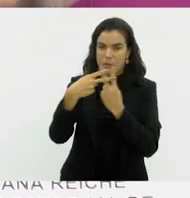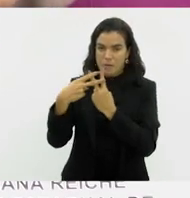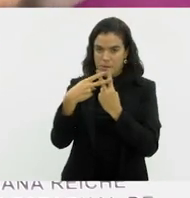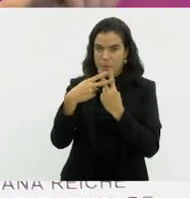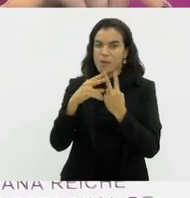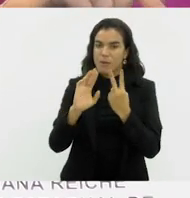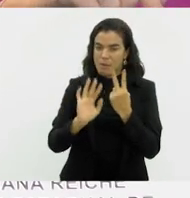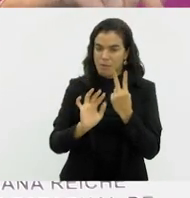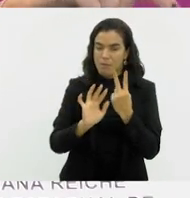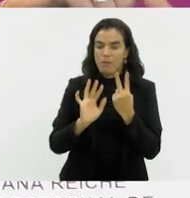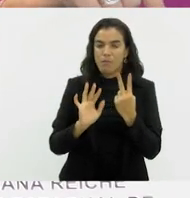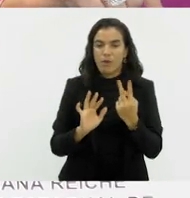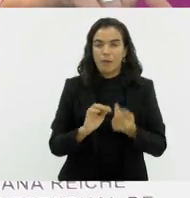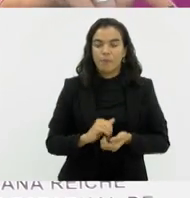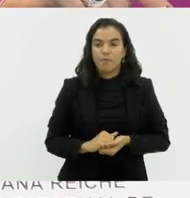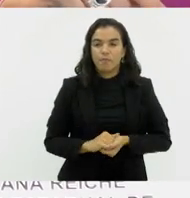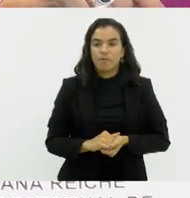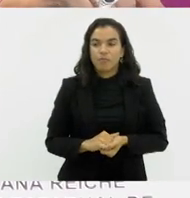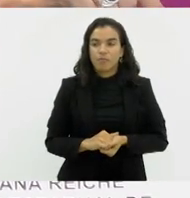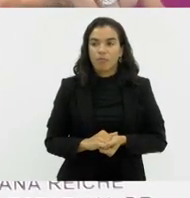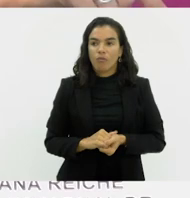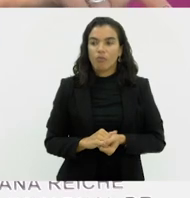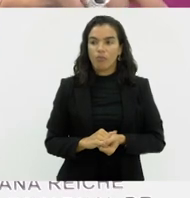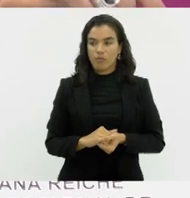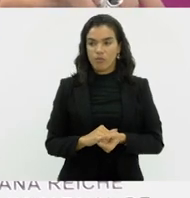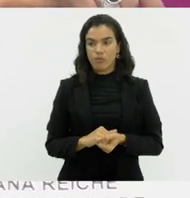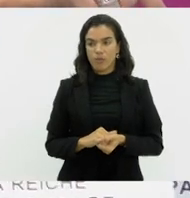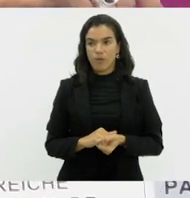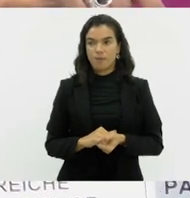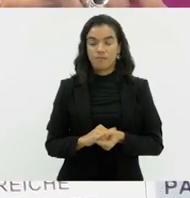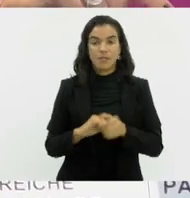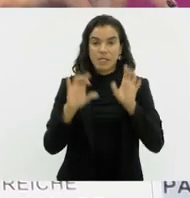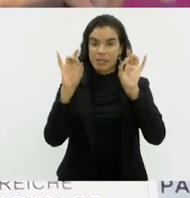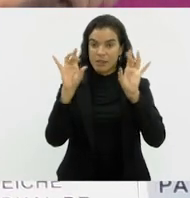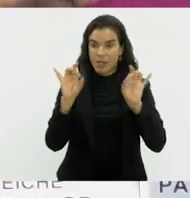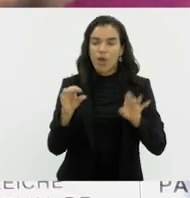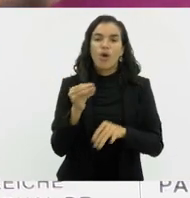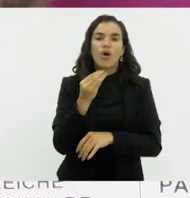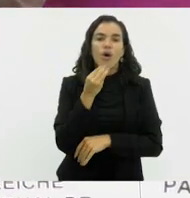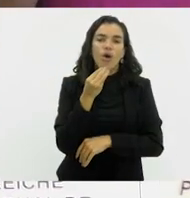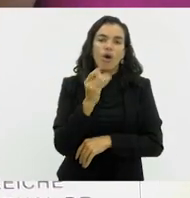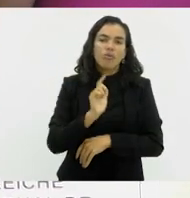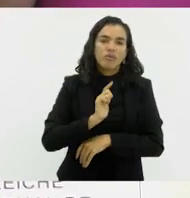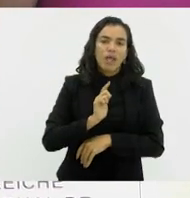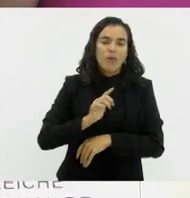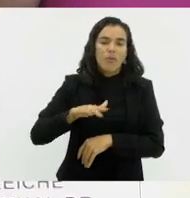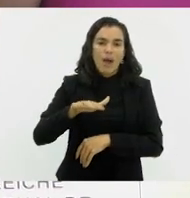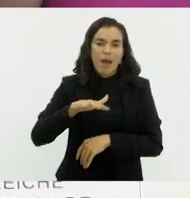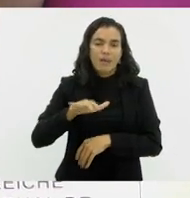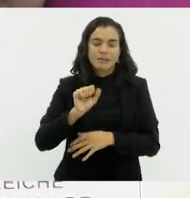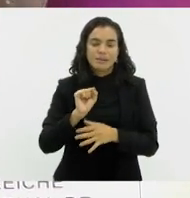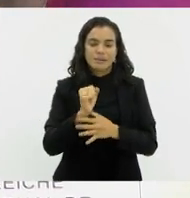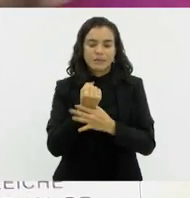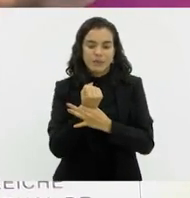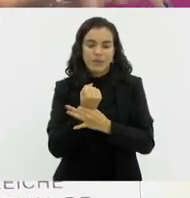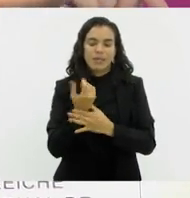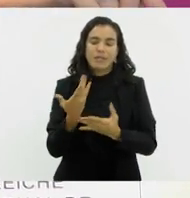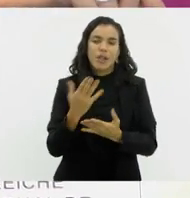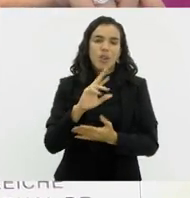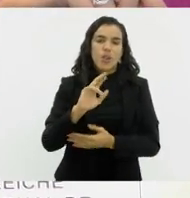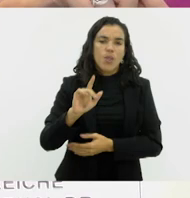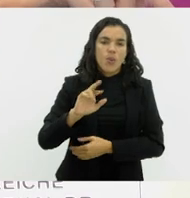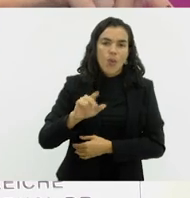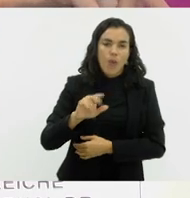que requeresse um atendimento especializado. Obviamente, tem toda uma questão de segurança, não é um